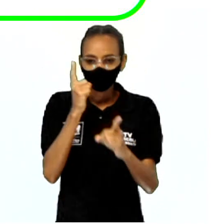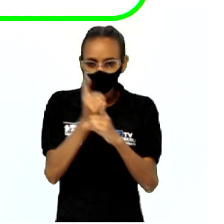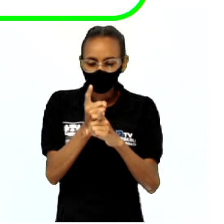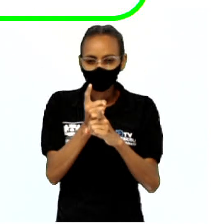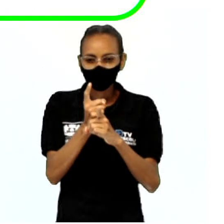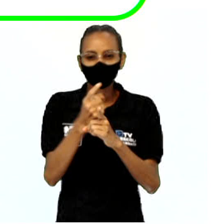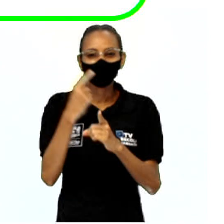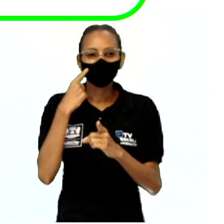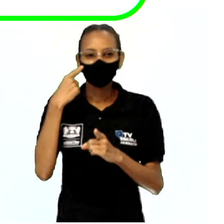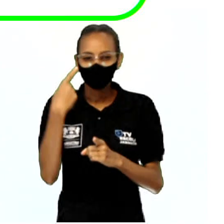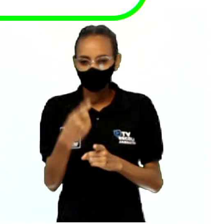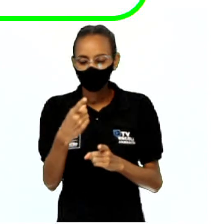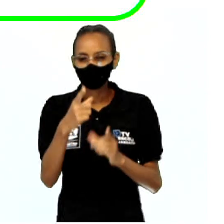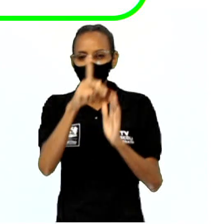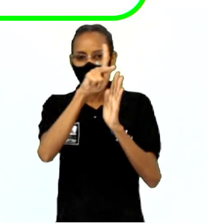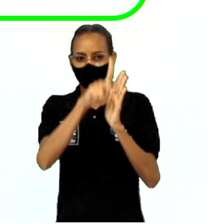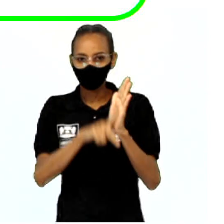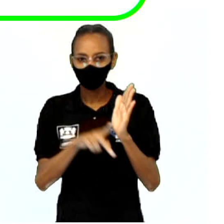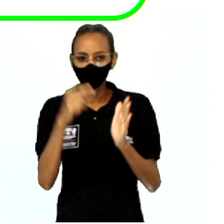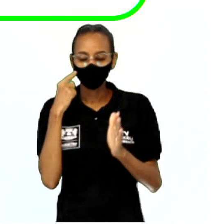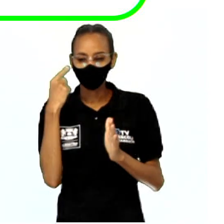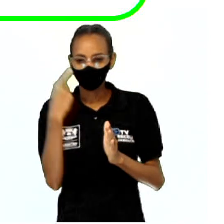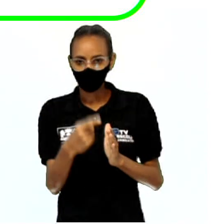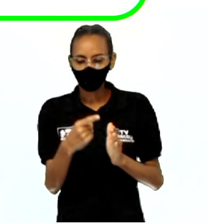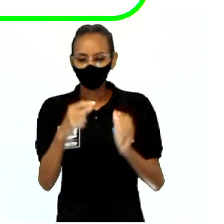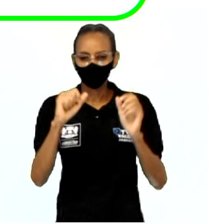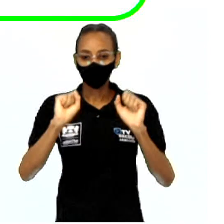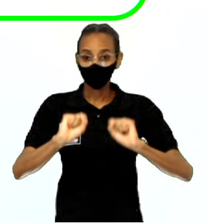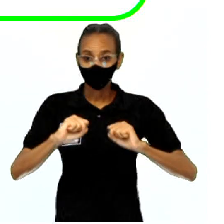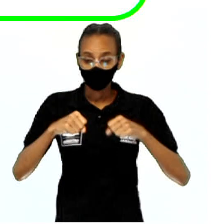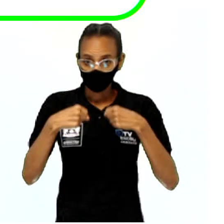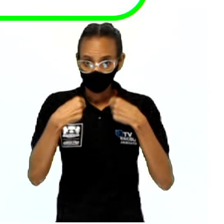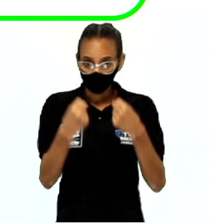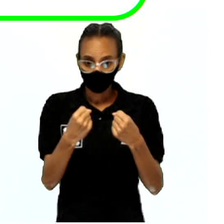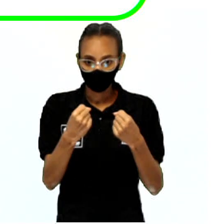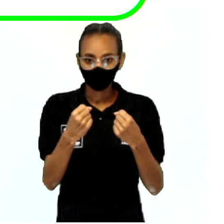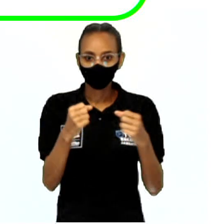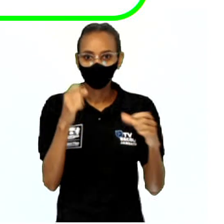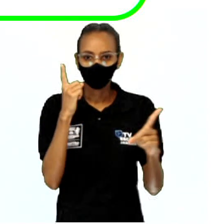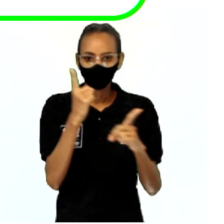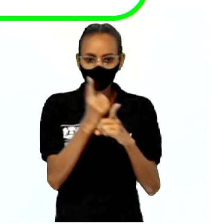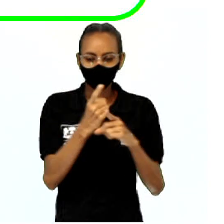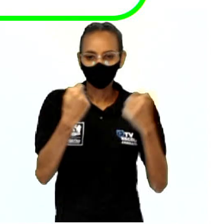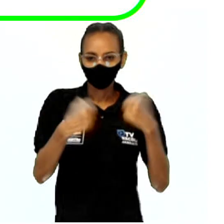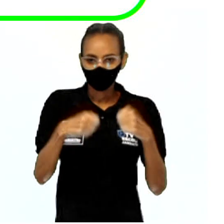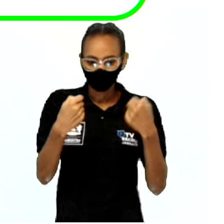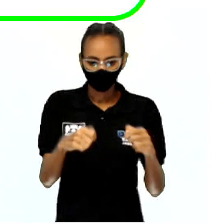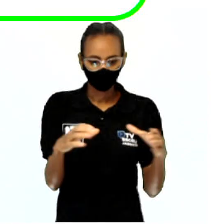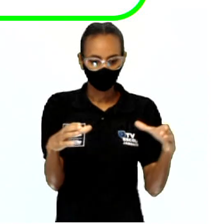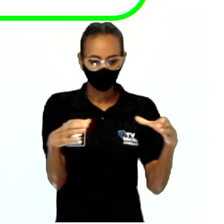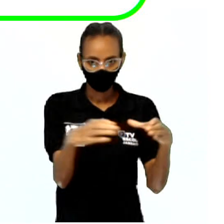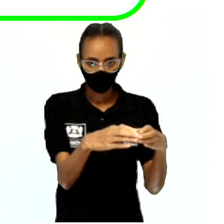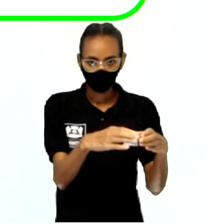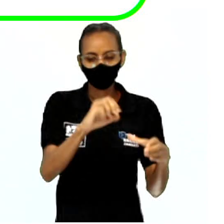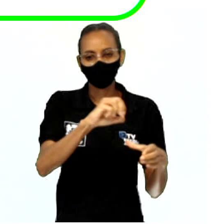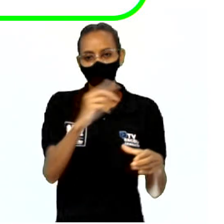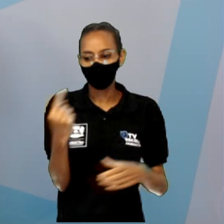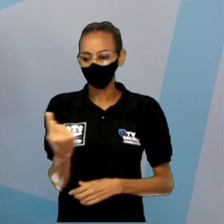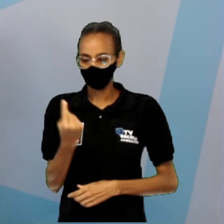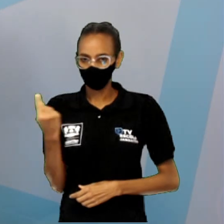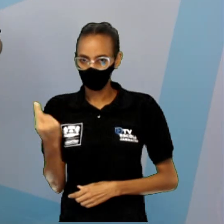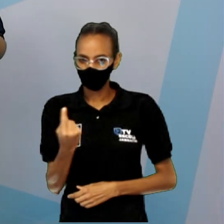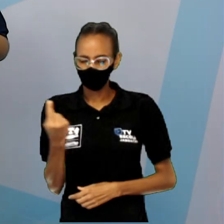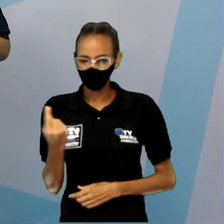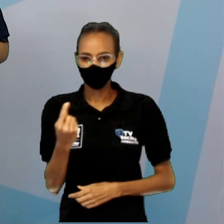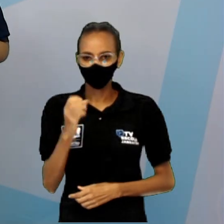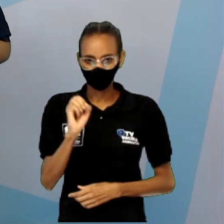nas necessidades corporais de forma individual e coletiva, certo? Então,